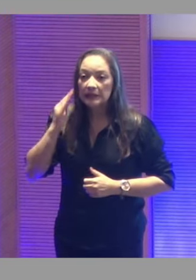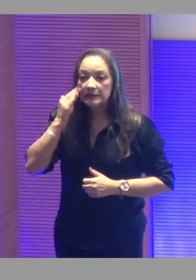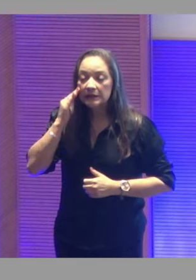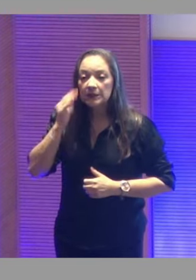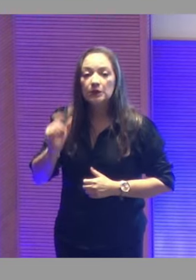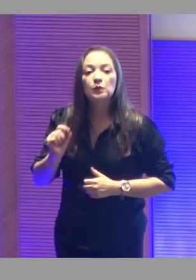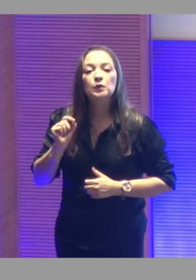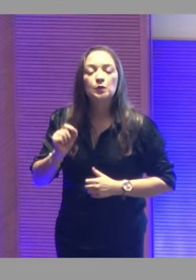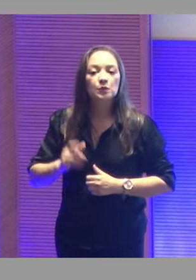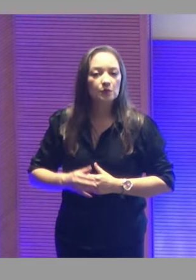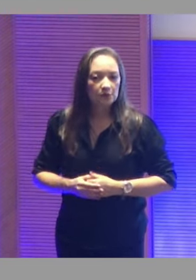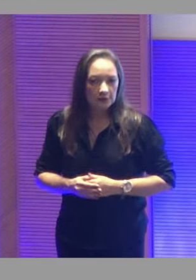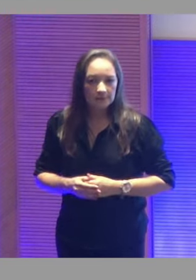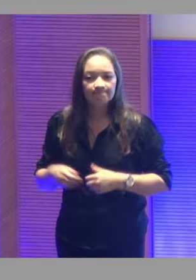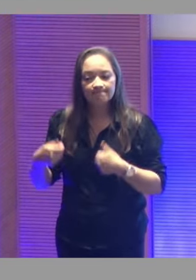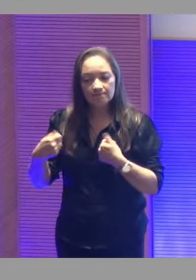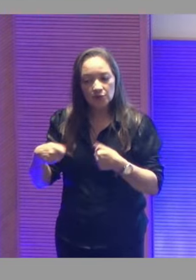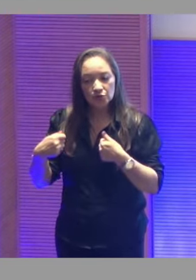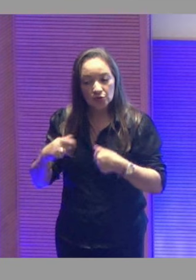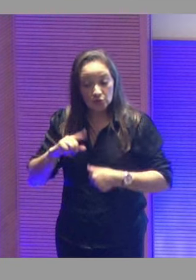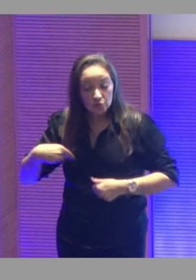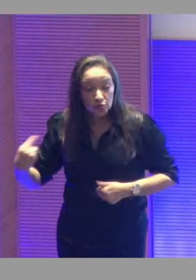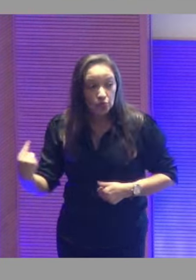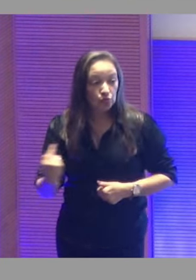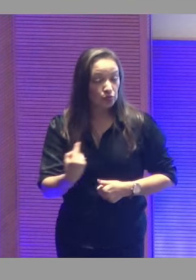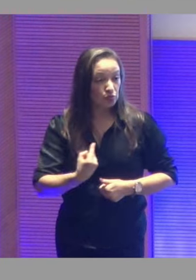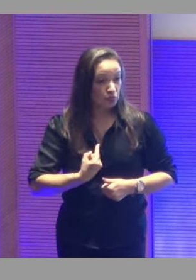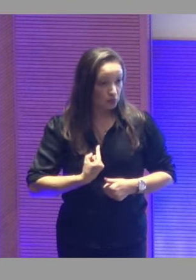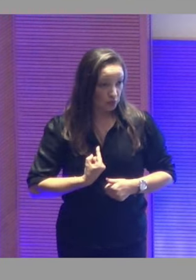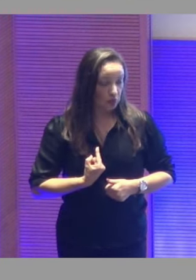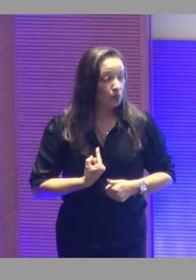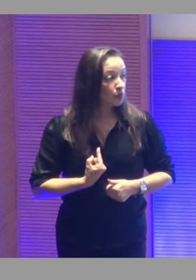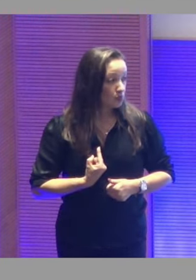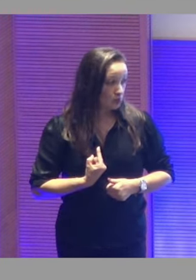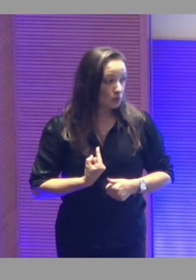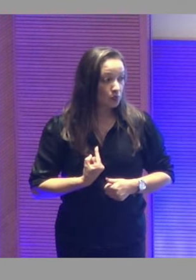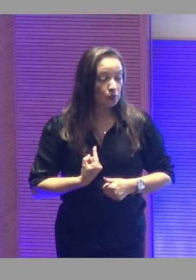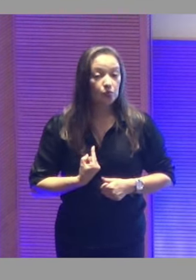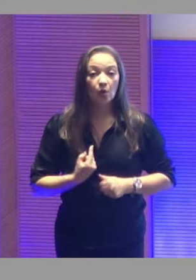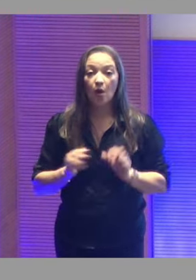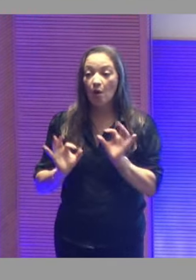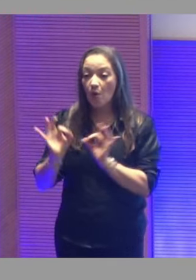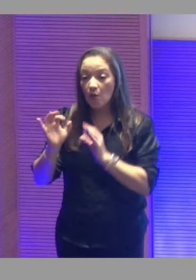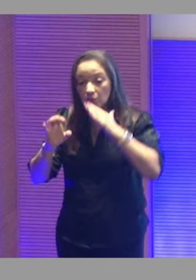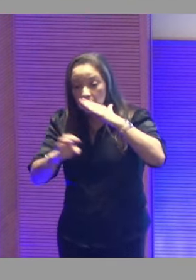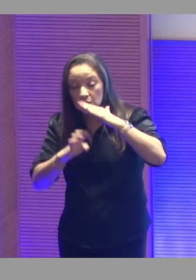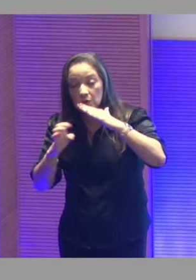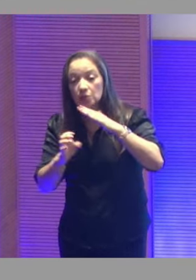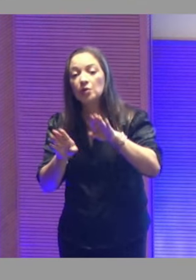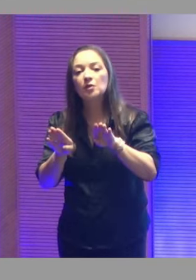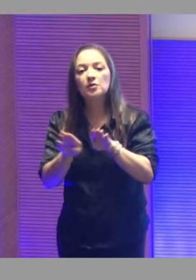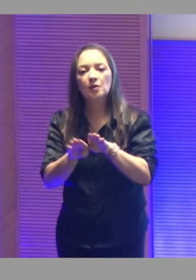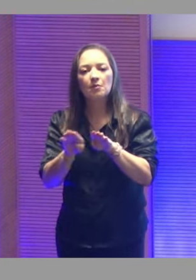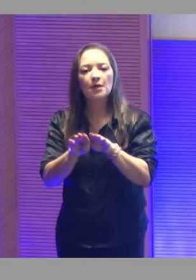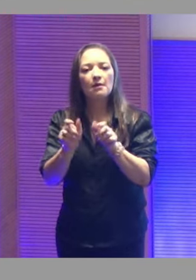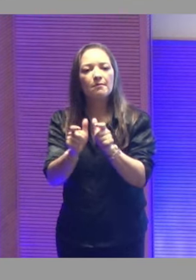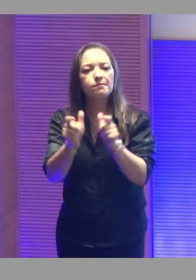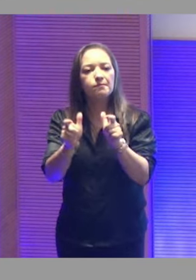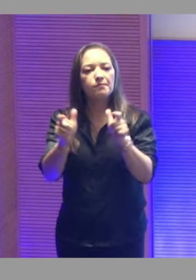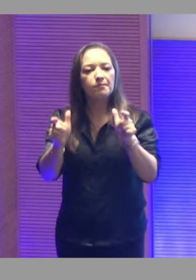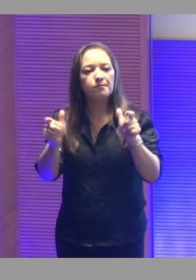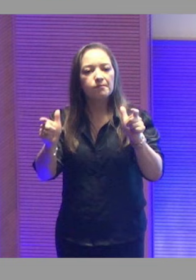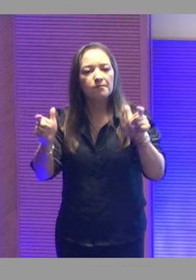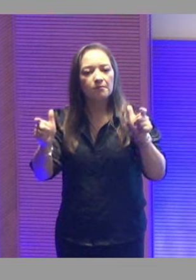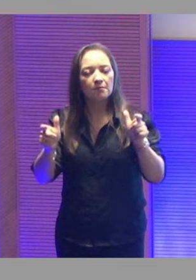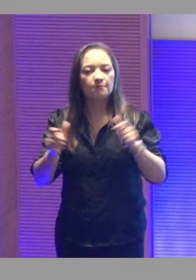da necessidade de todos nós E todas todos nós como organizações também aumentarem a nossa ambição